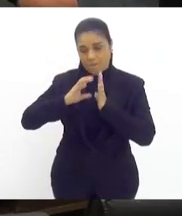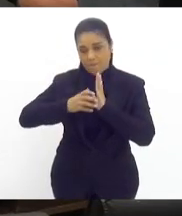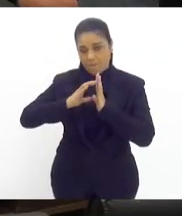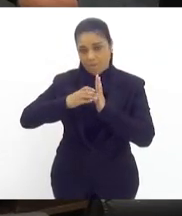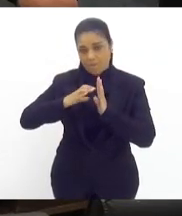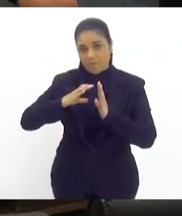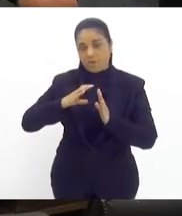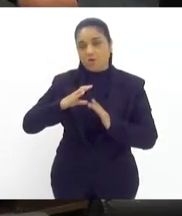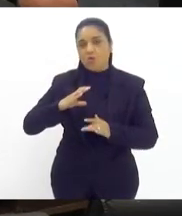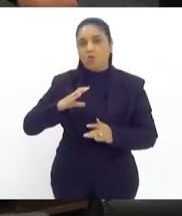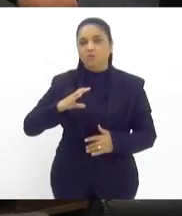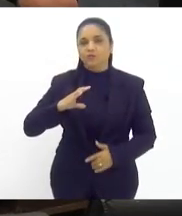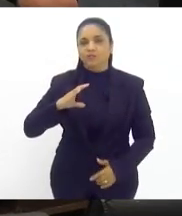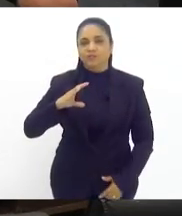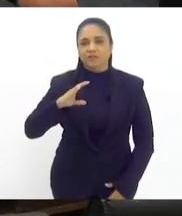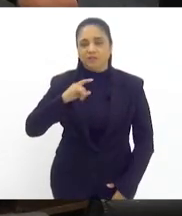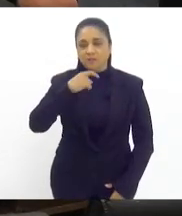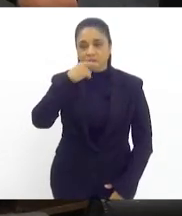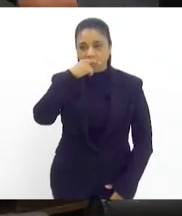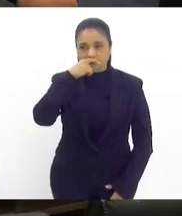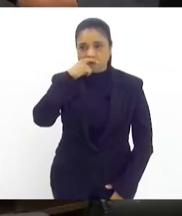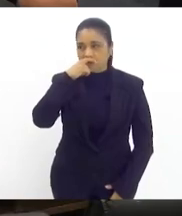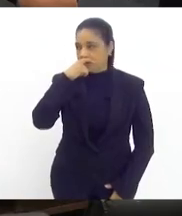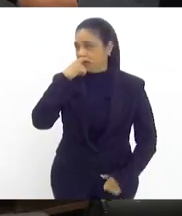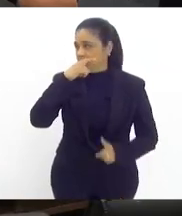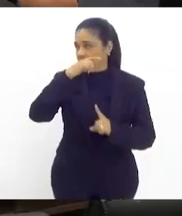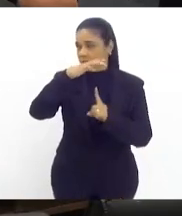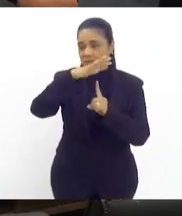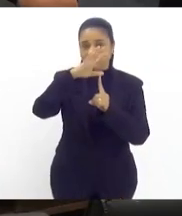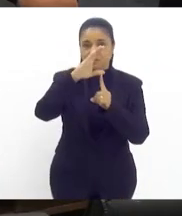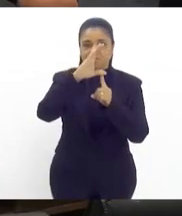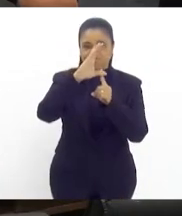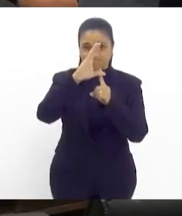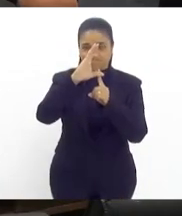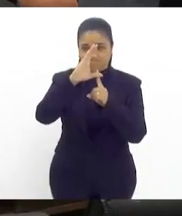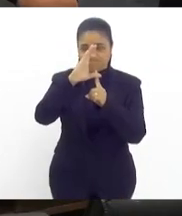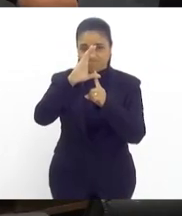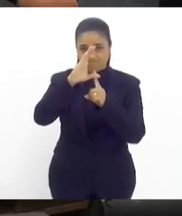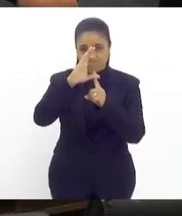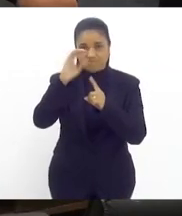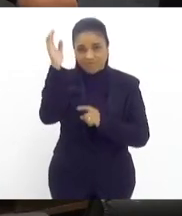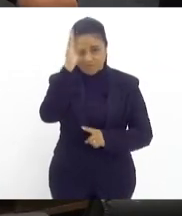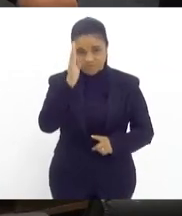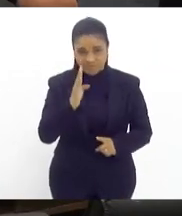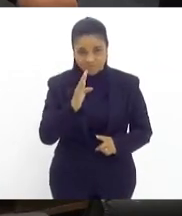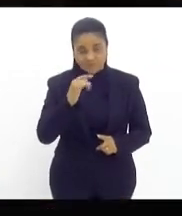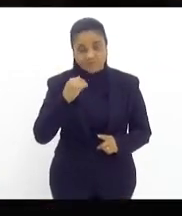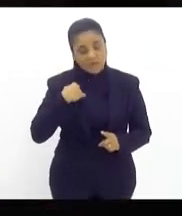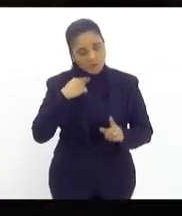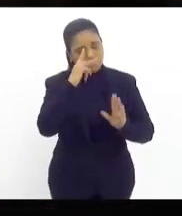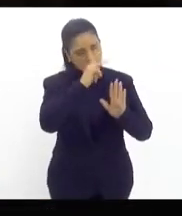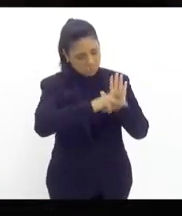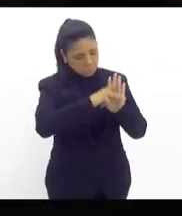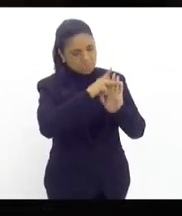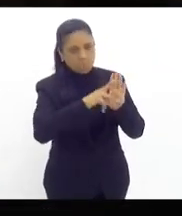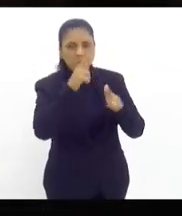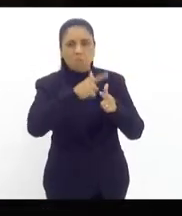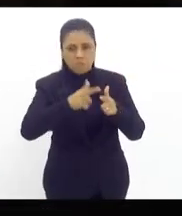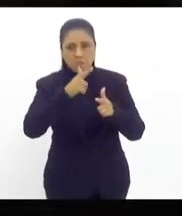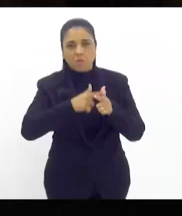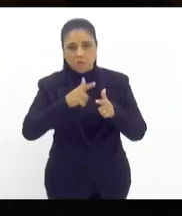Brasil levantamos muitas preocupações e muitos problemas relacionados ao projeto por óbvio senhora presidente